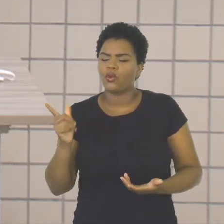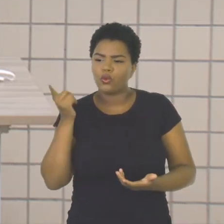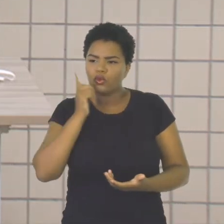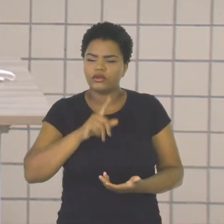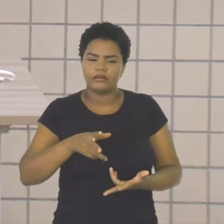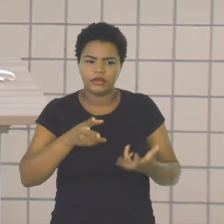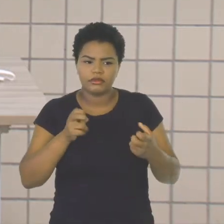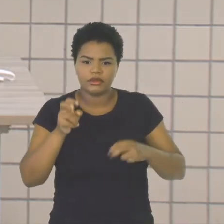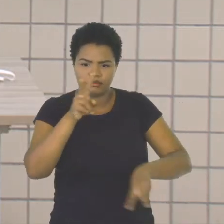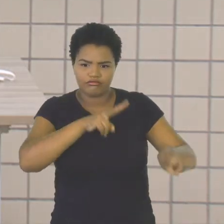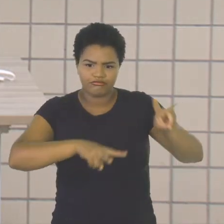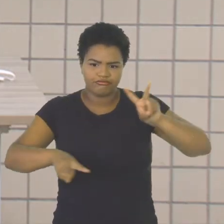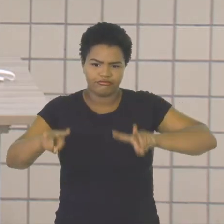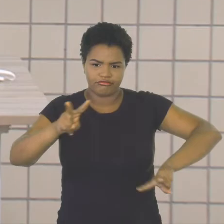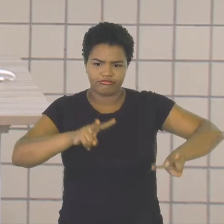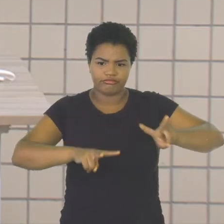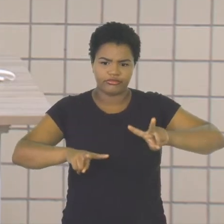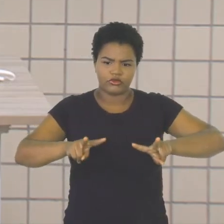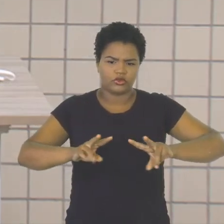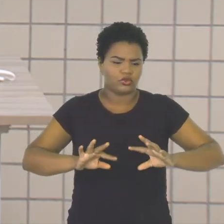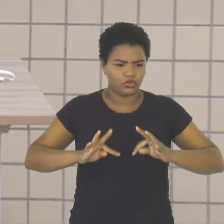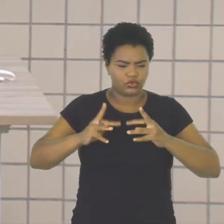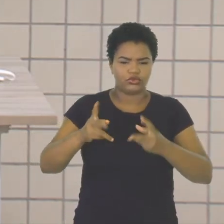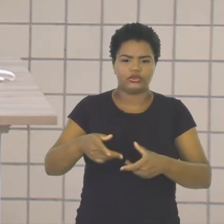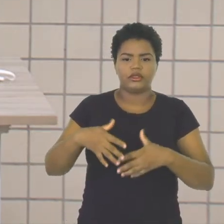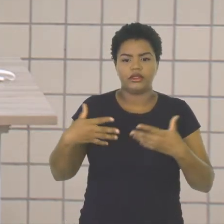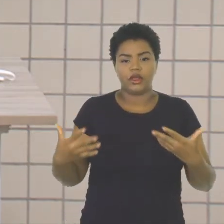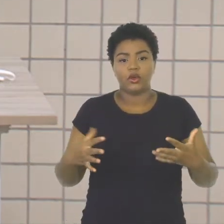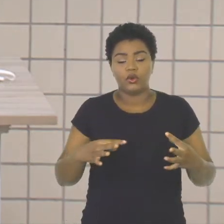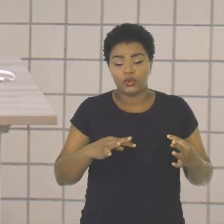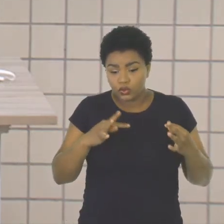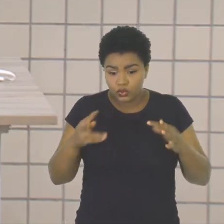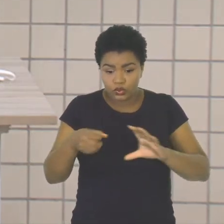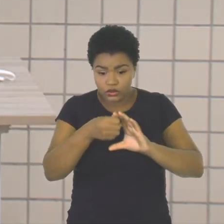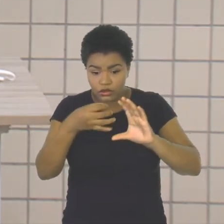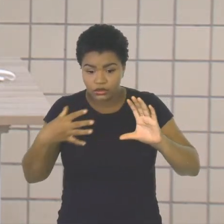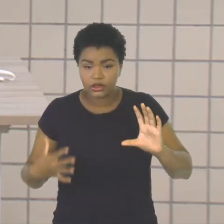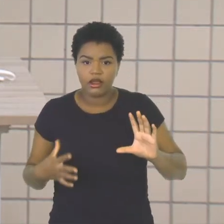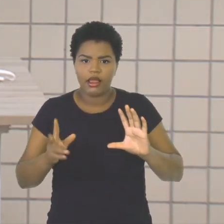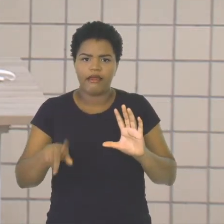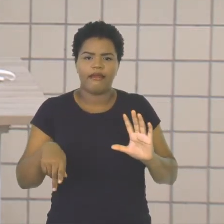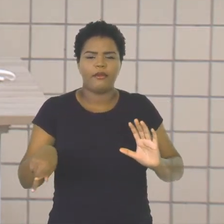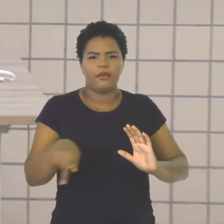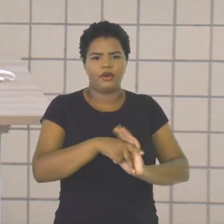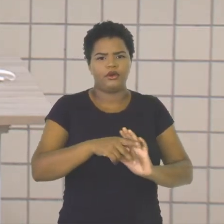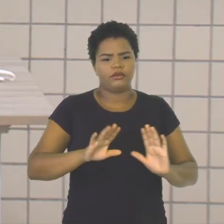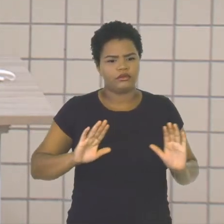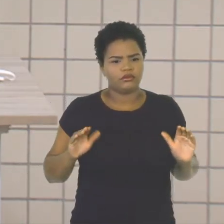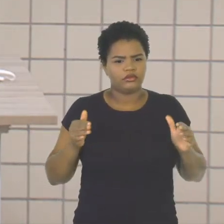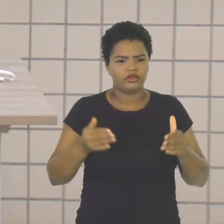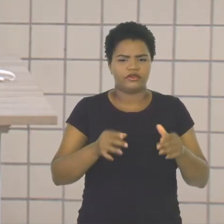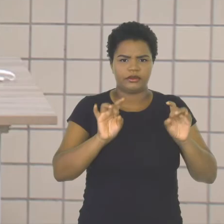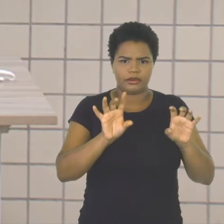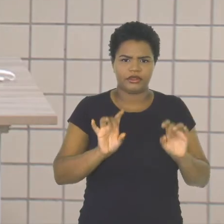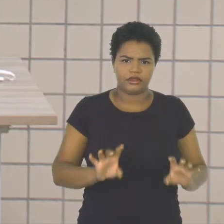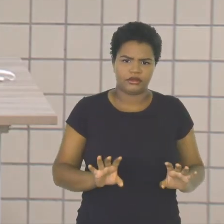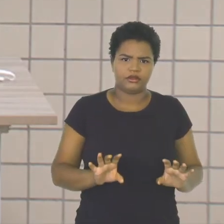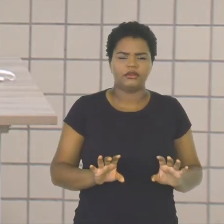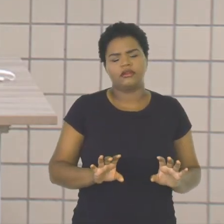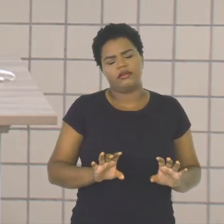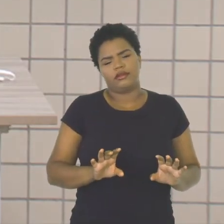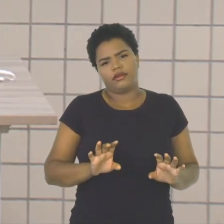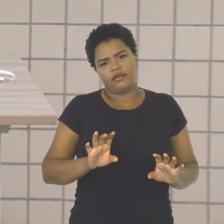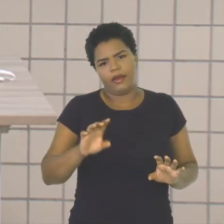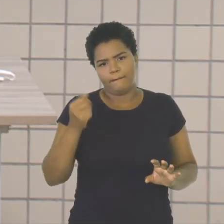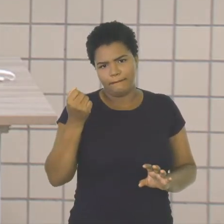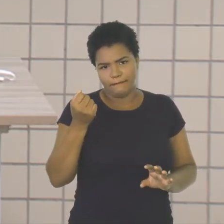visão e tudo mais. Todas essas características são propriedades específicas da matéria, porque cada uma